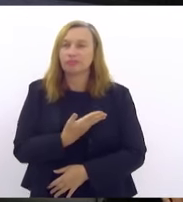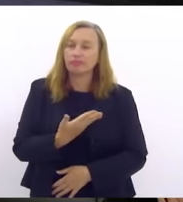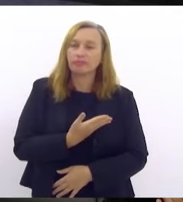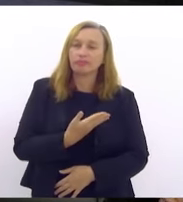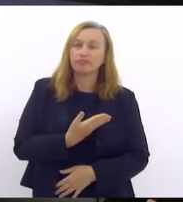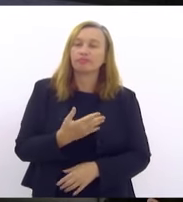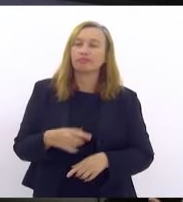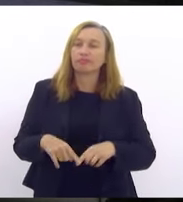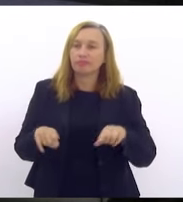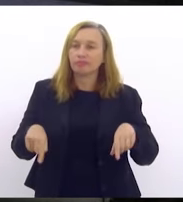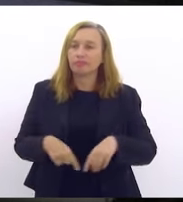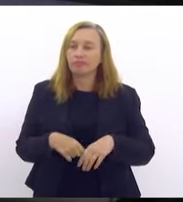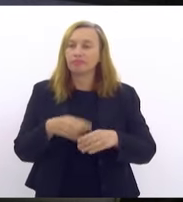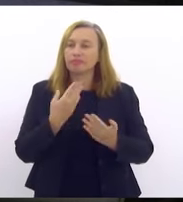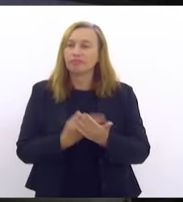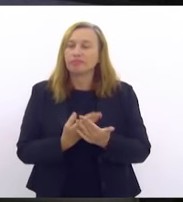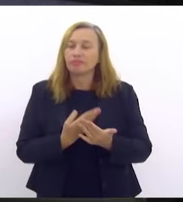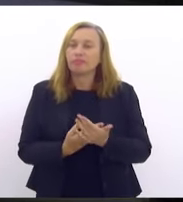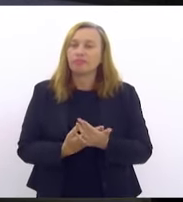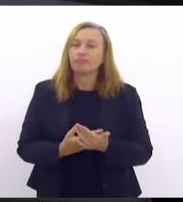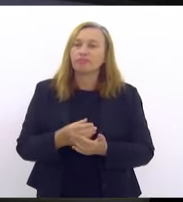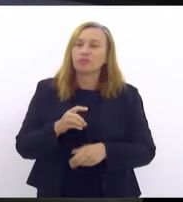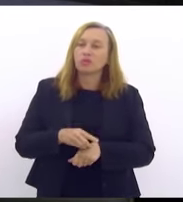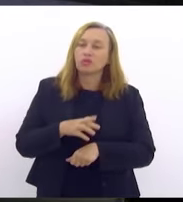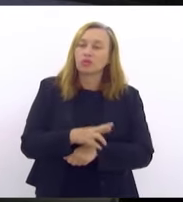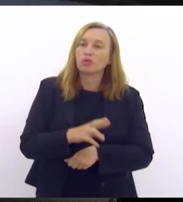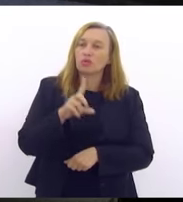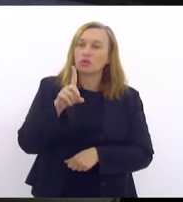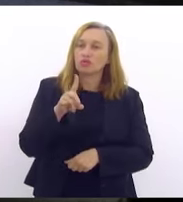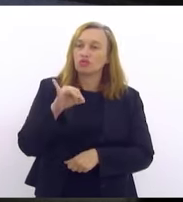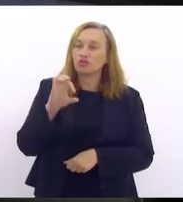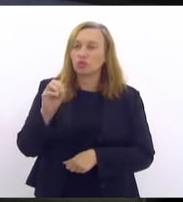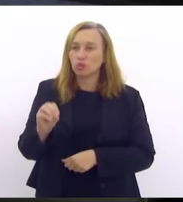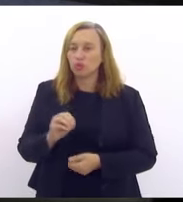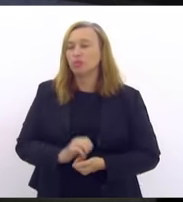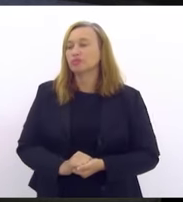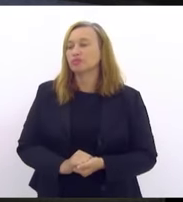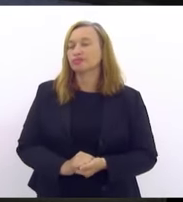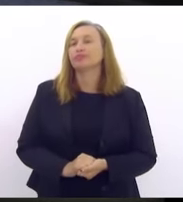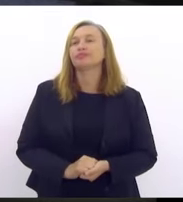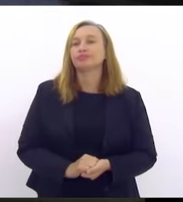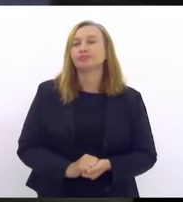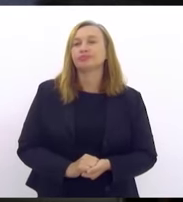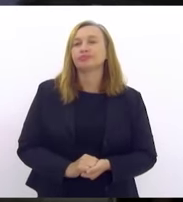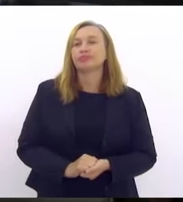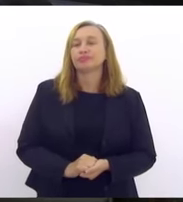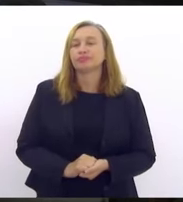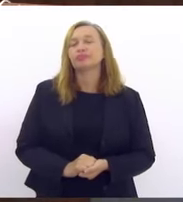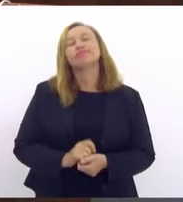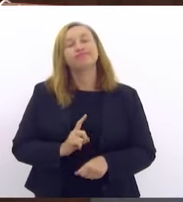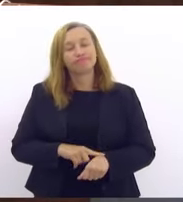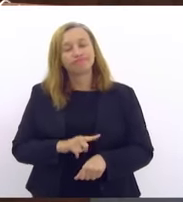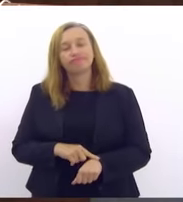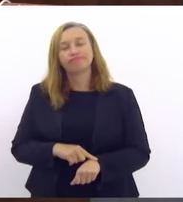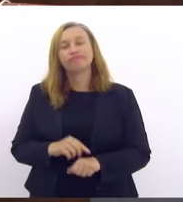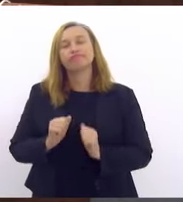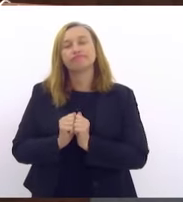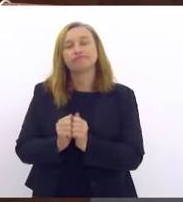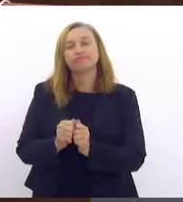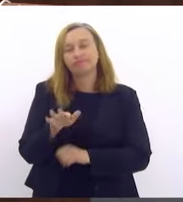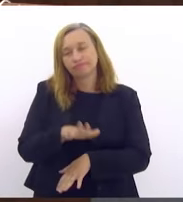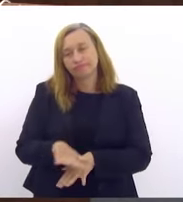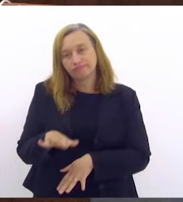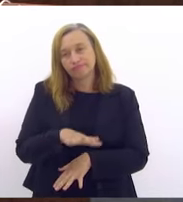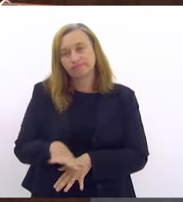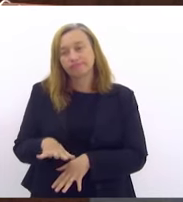aula de Centro Educacional o Dr Diogo Muito obrigado né tivemos bons momentos juntos na infância